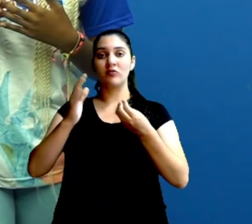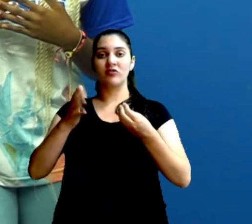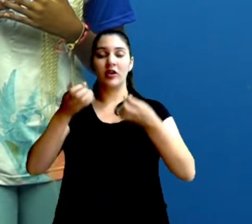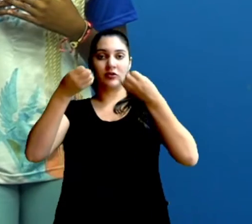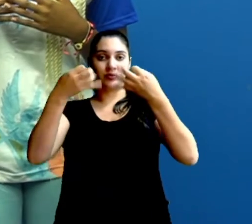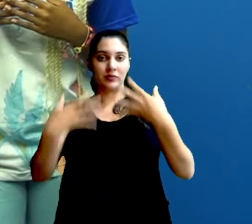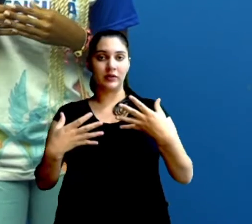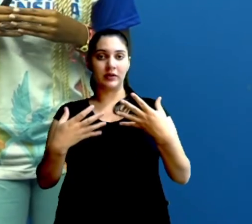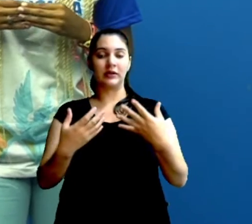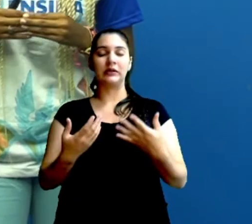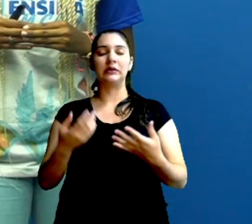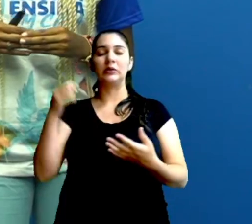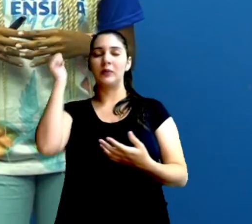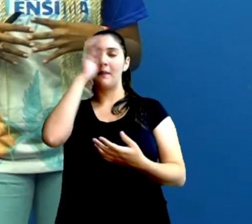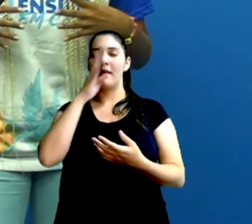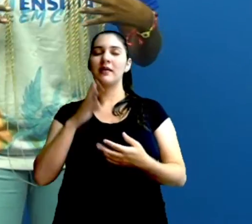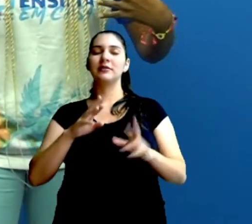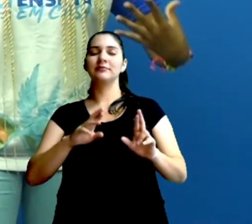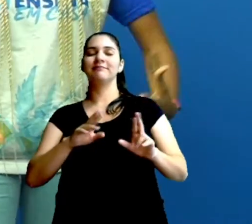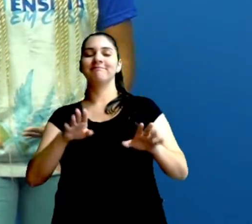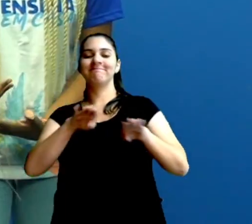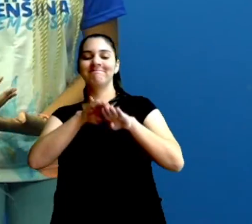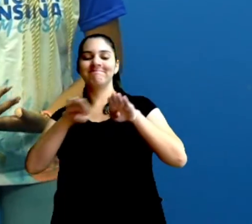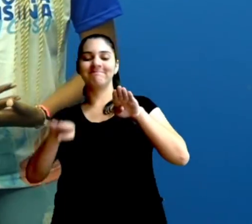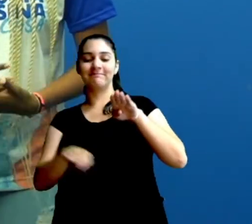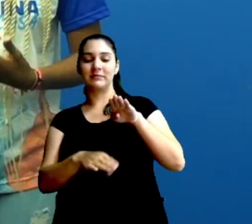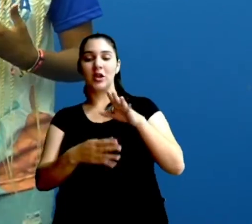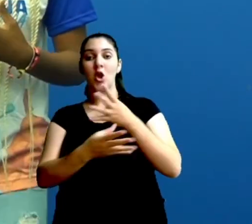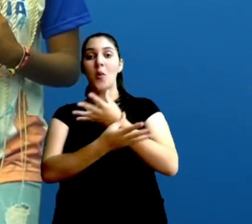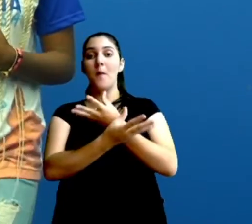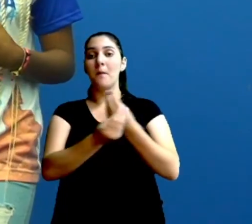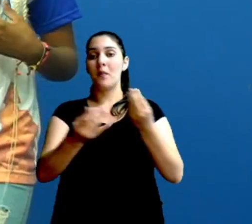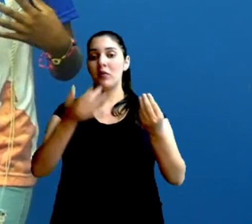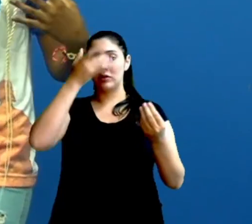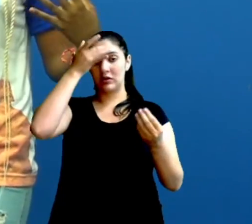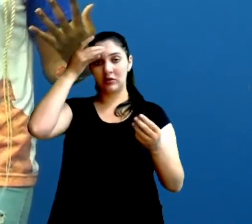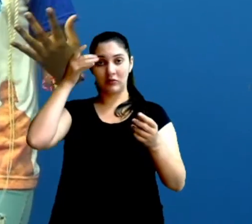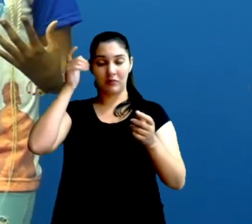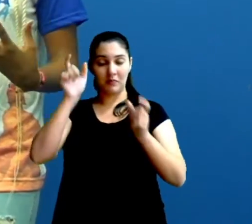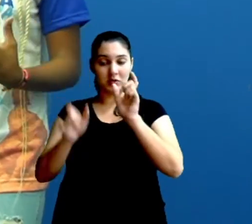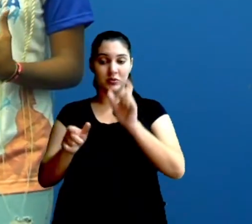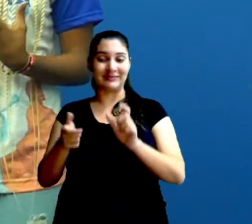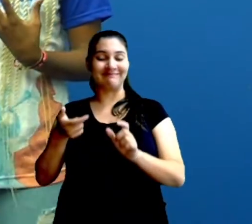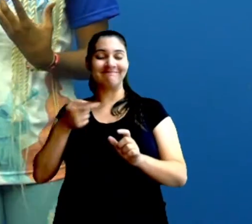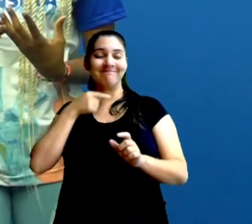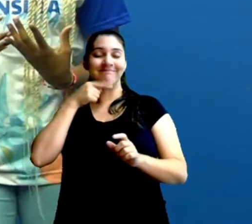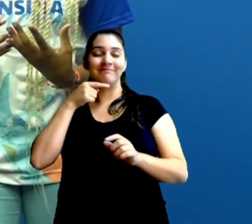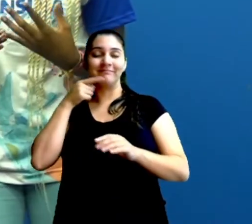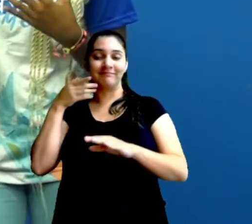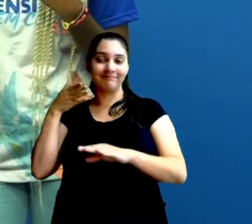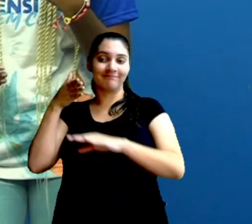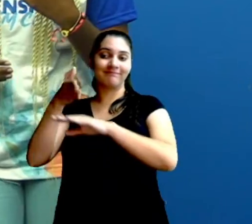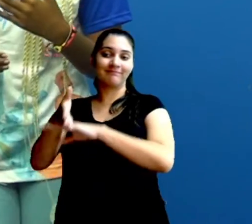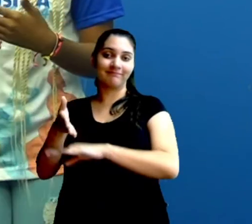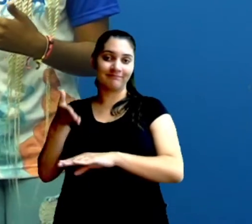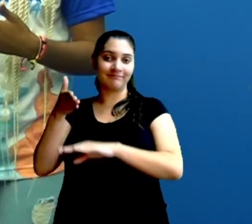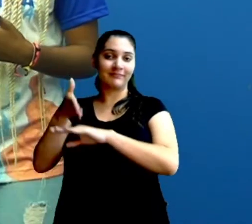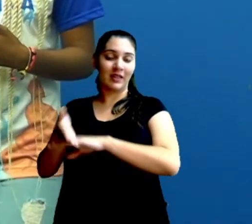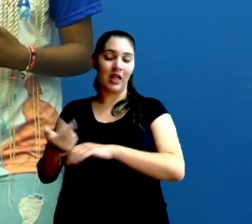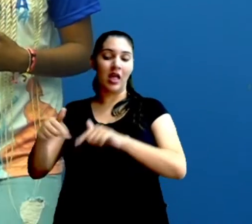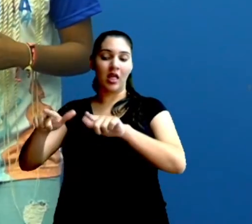do Brasil ser extremamente desigual, onde muitos não têm quase nenhum acesso à terra e poucos, né, que são os